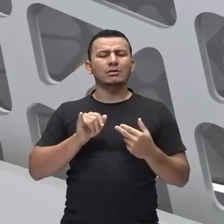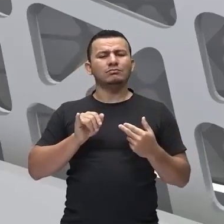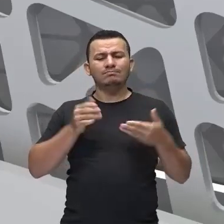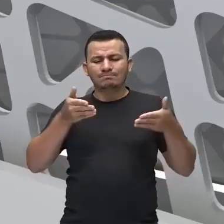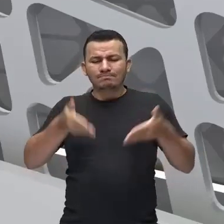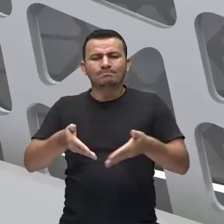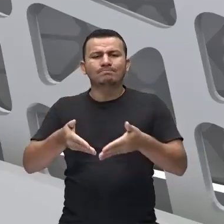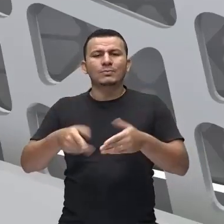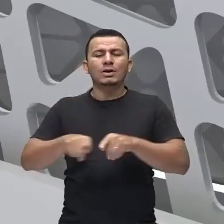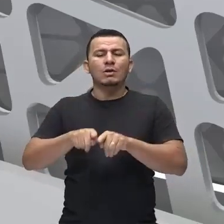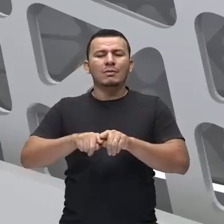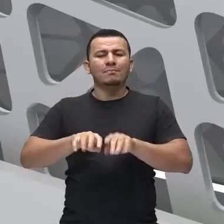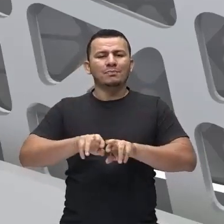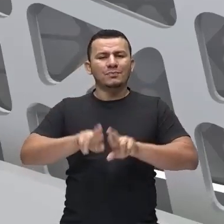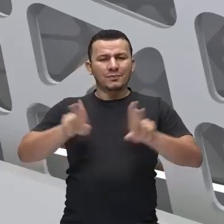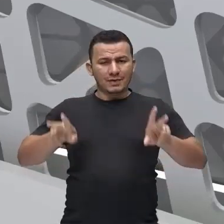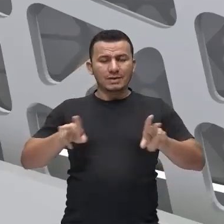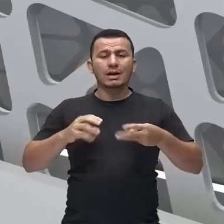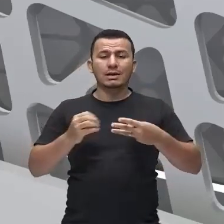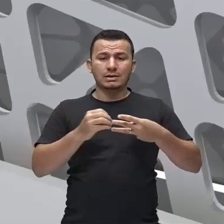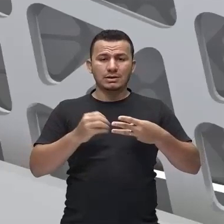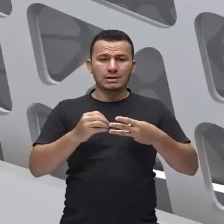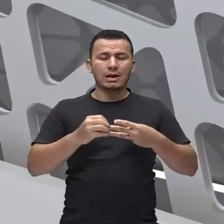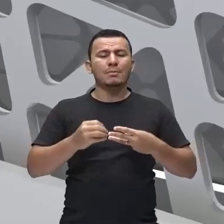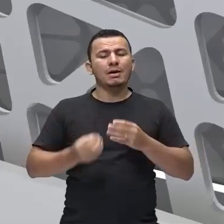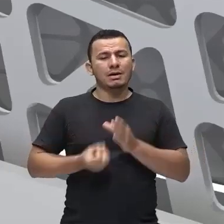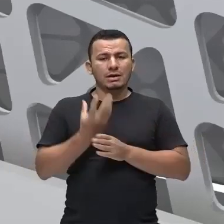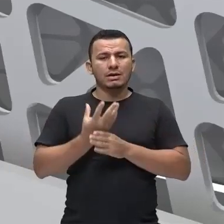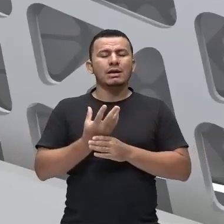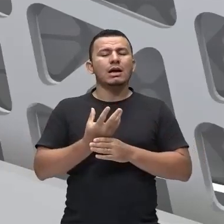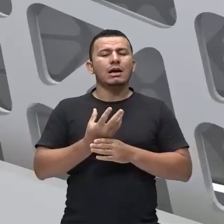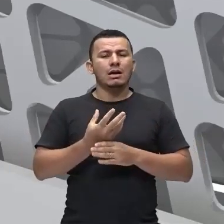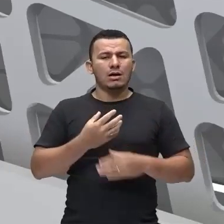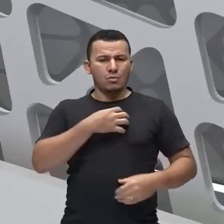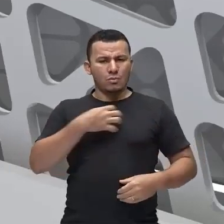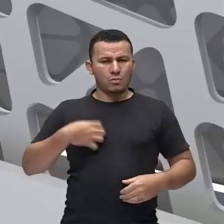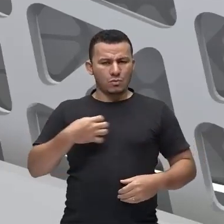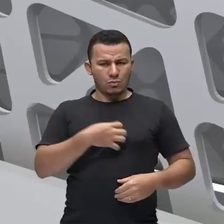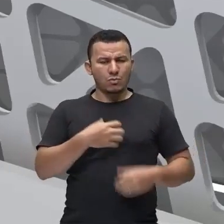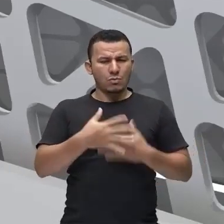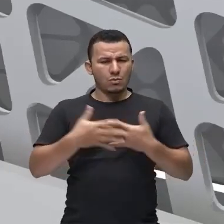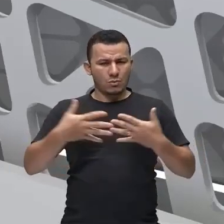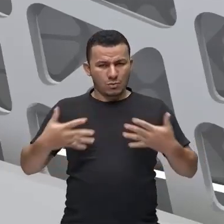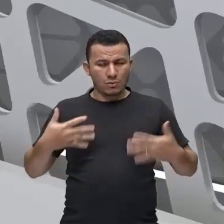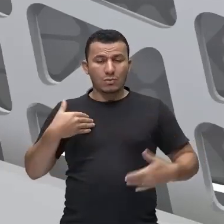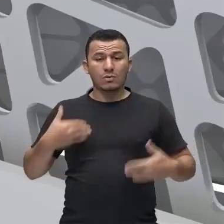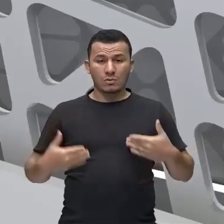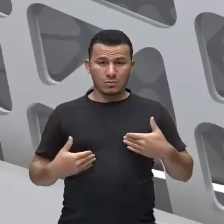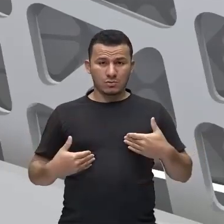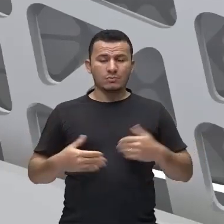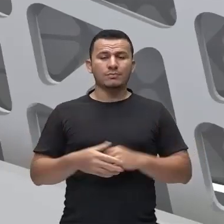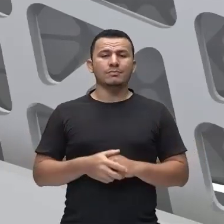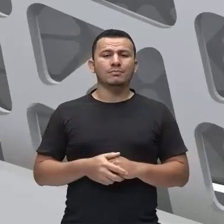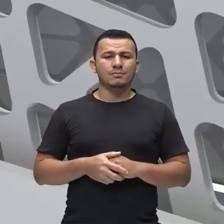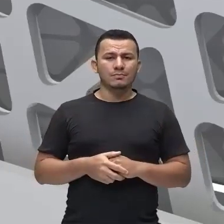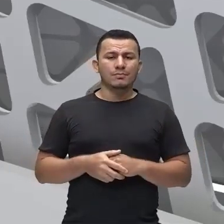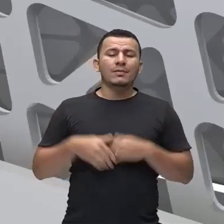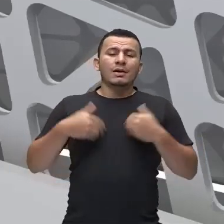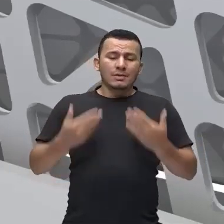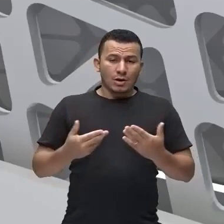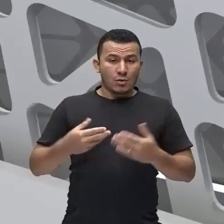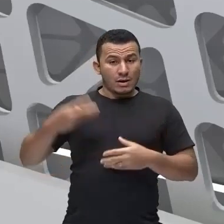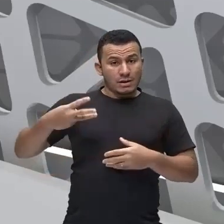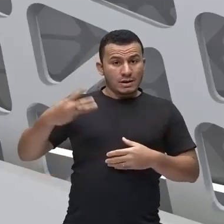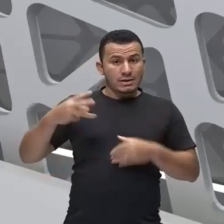vão diferenciar essas células para formar esses tecidos. Lembrando, a gente ainda está na 3ª semana de